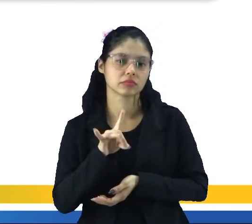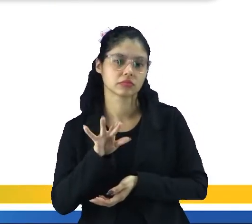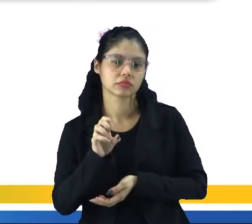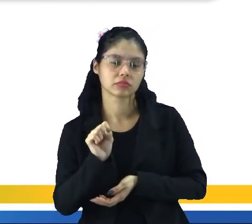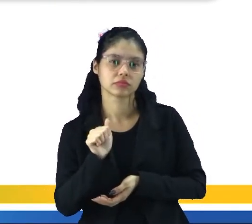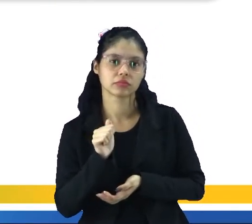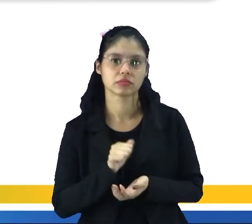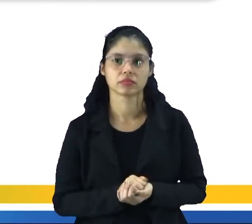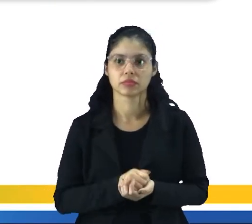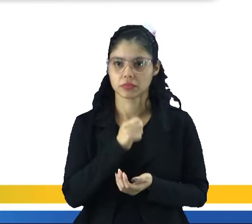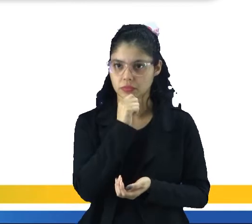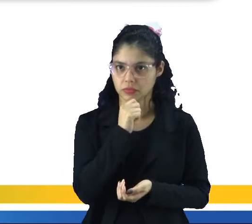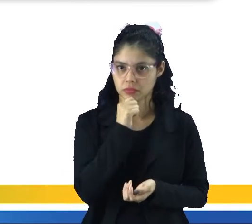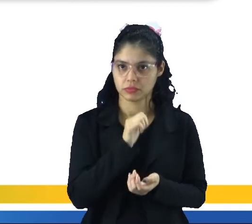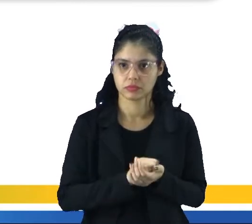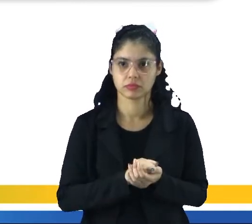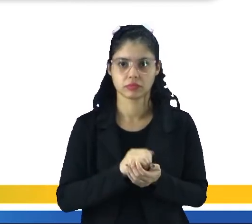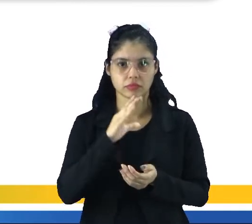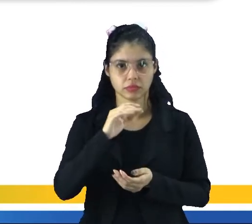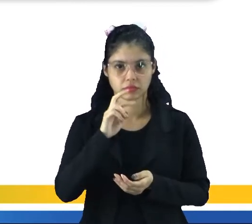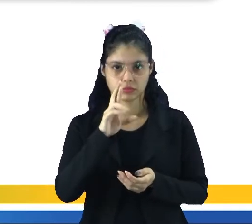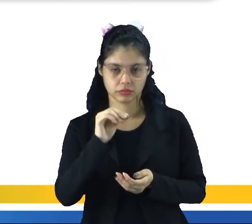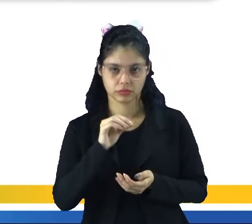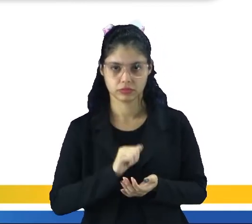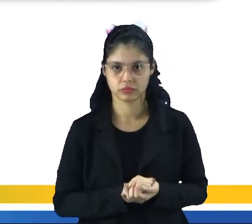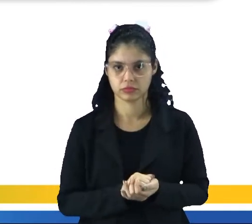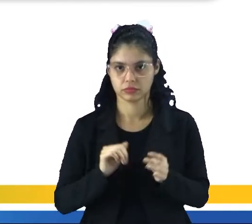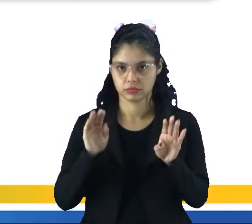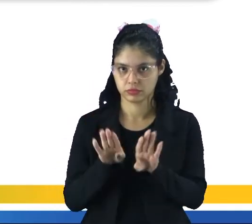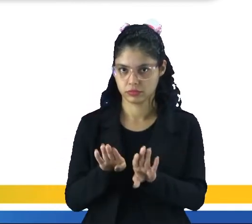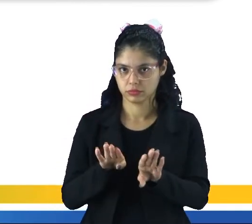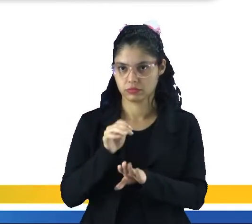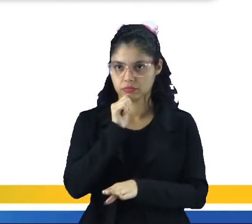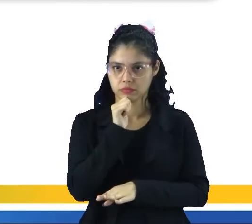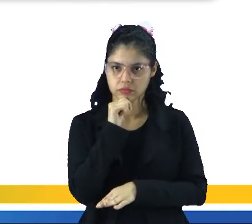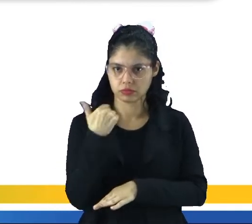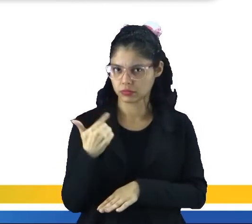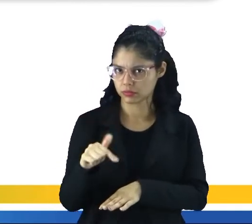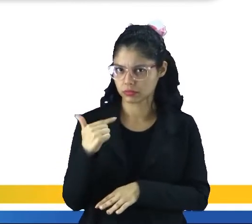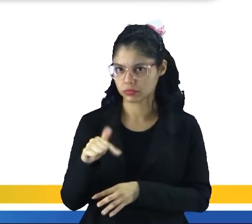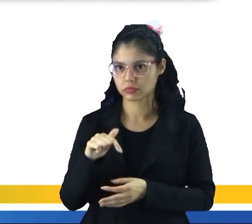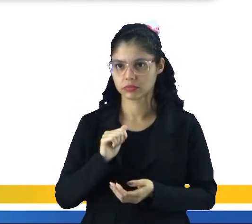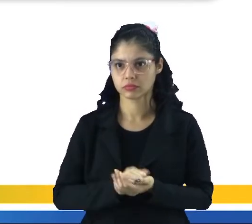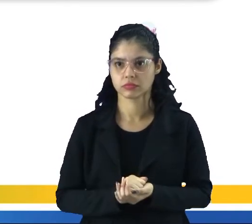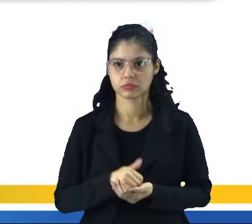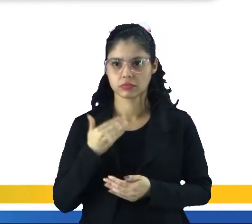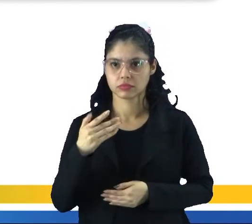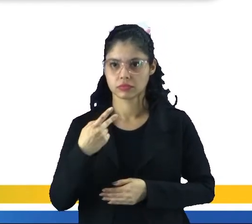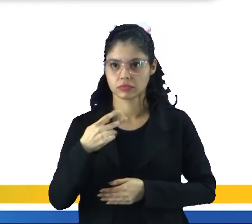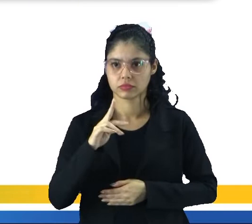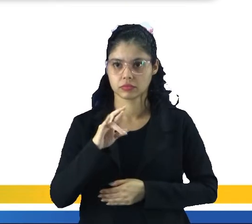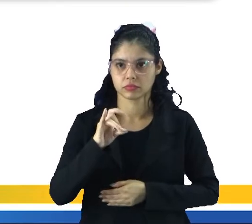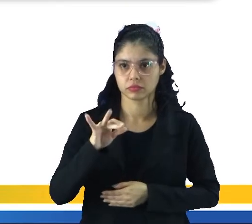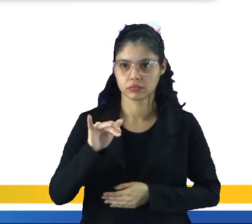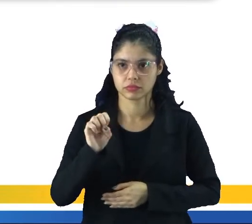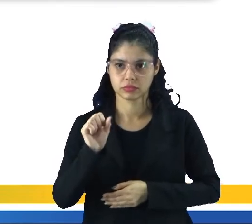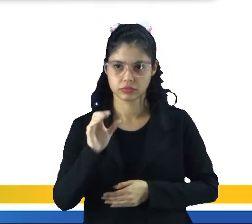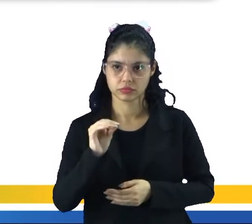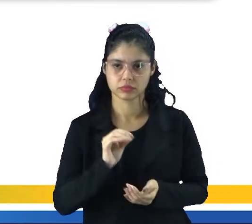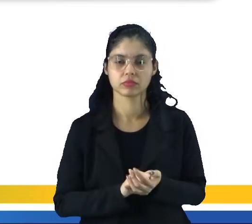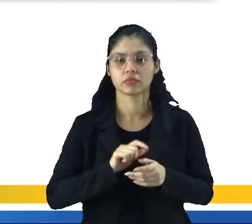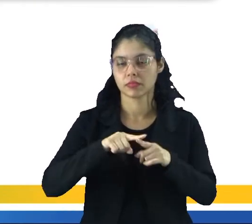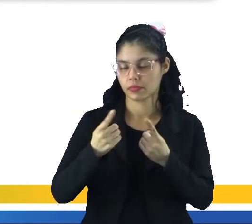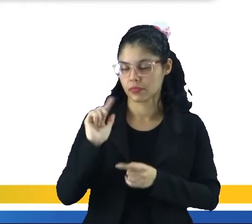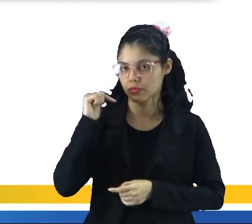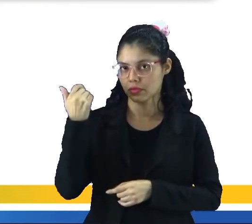a plateia, nós temos o coro, a orquestra, tá? Não temos aí o proscênio, né, nesse caso, mas